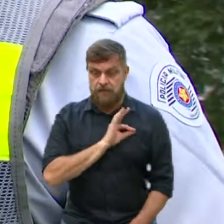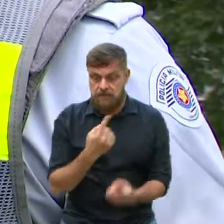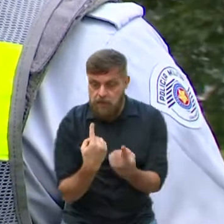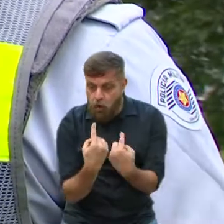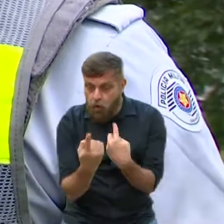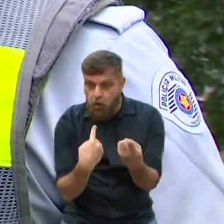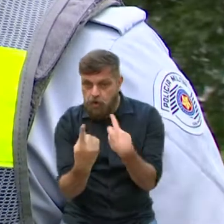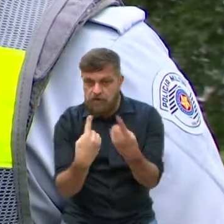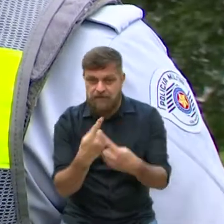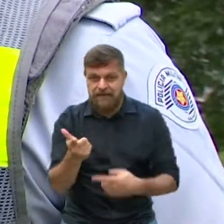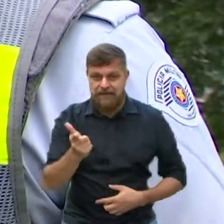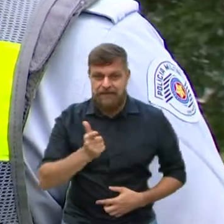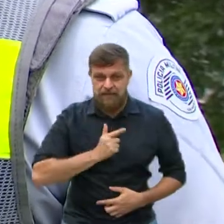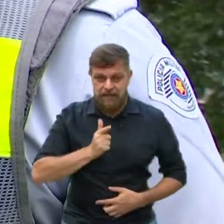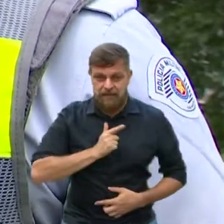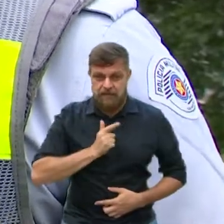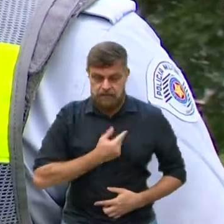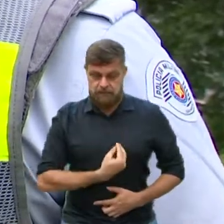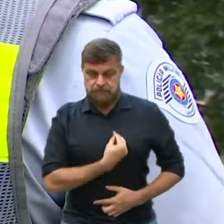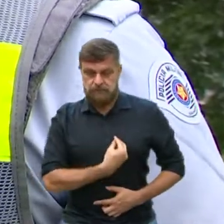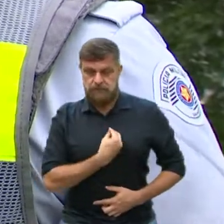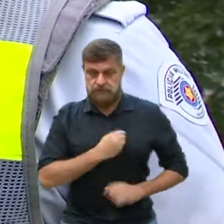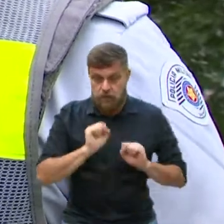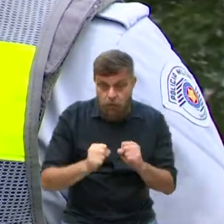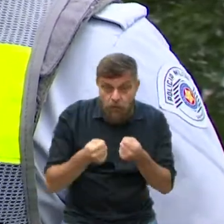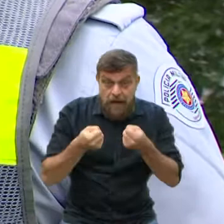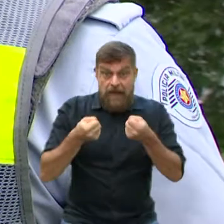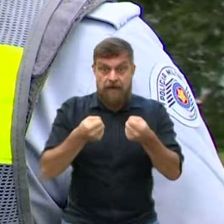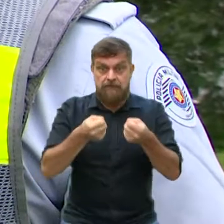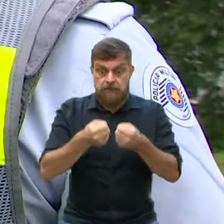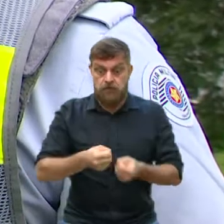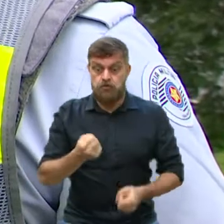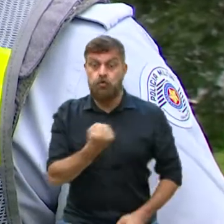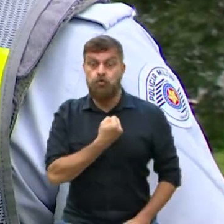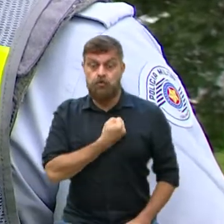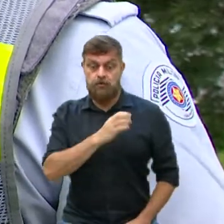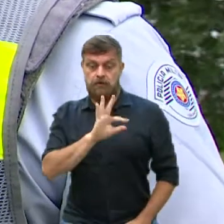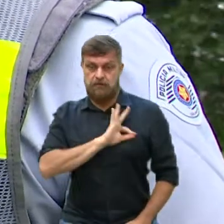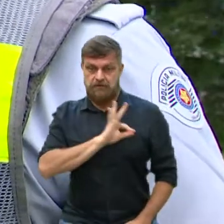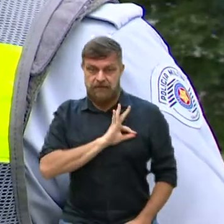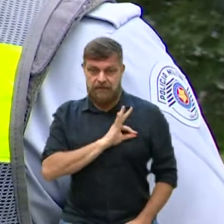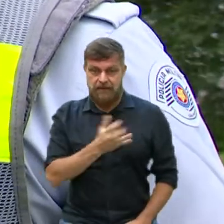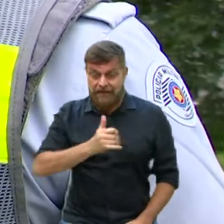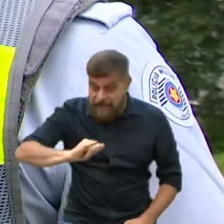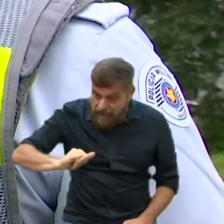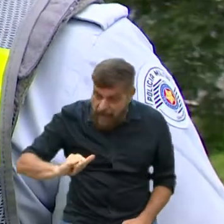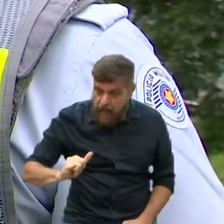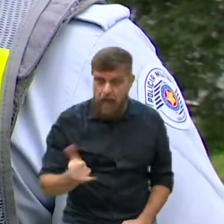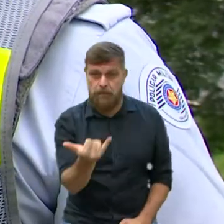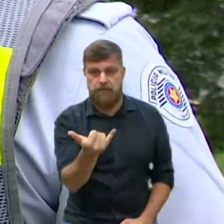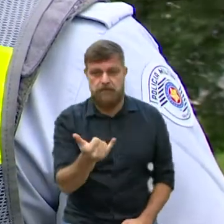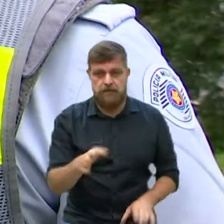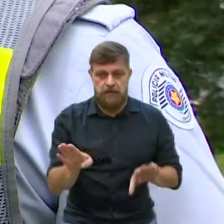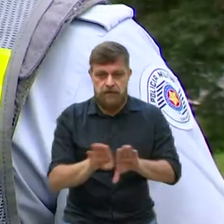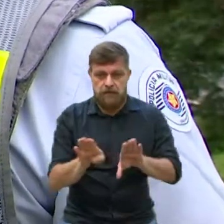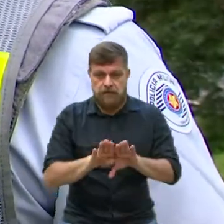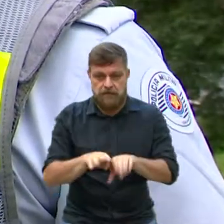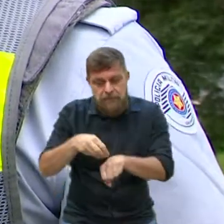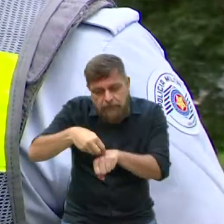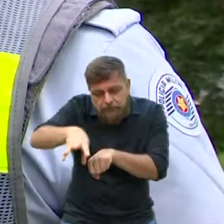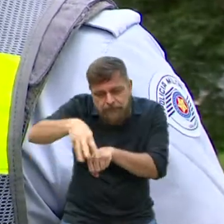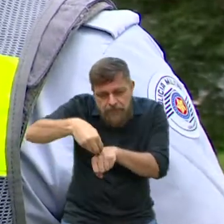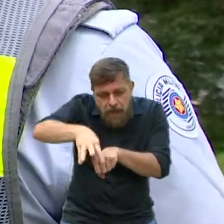policiamento rodoviário está com várias operações em andamento, reforço no policiamento, e eu vou aproveitar a oportunidade